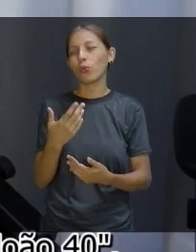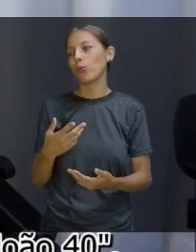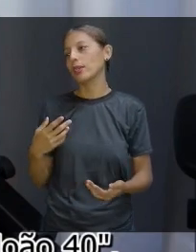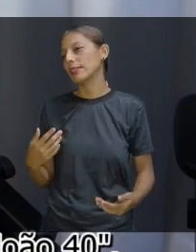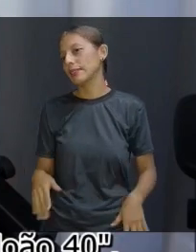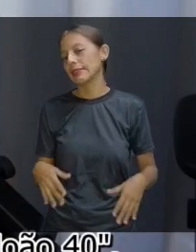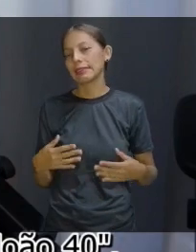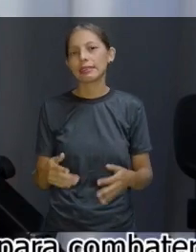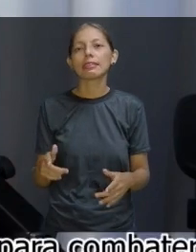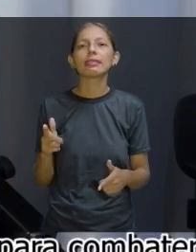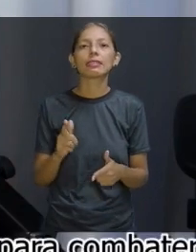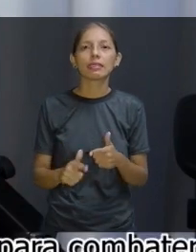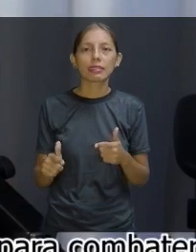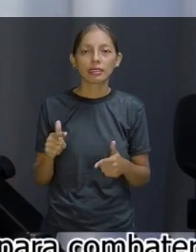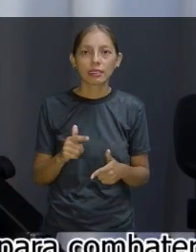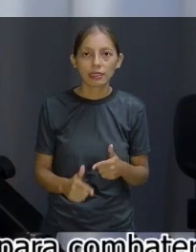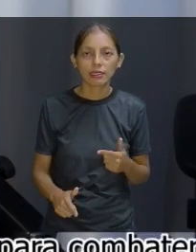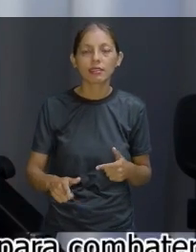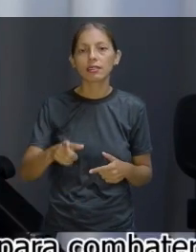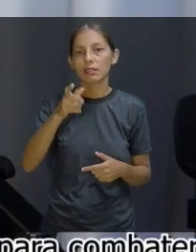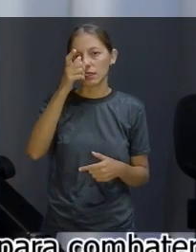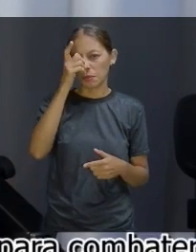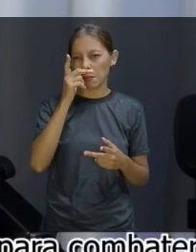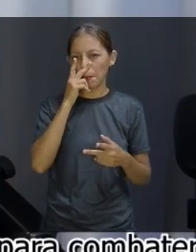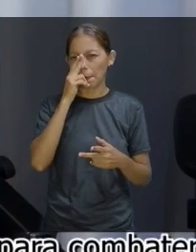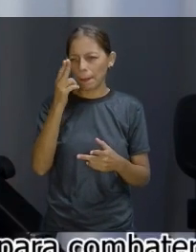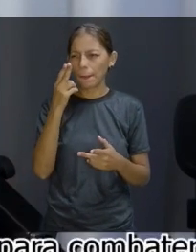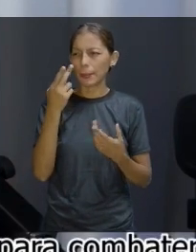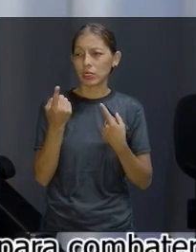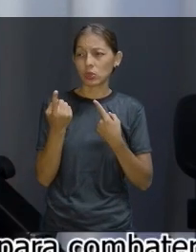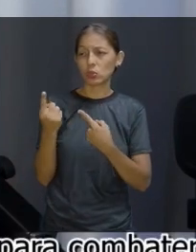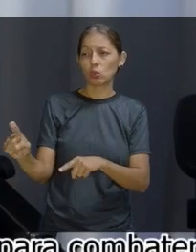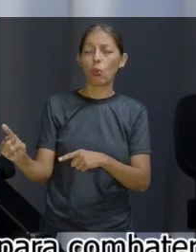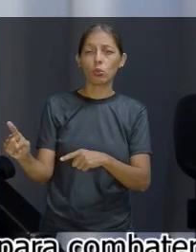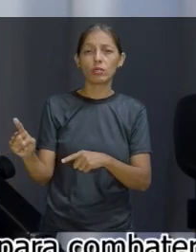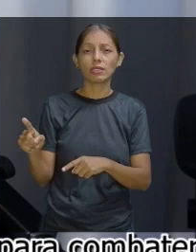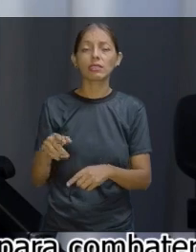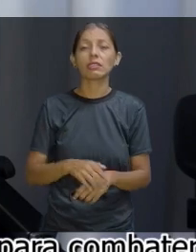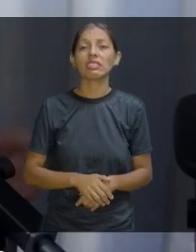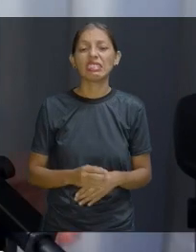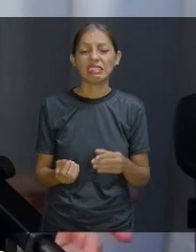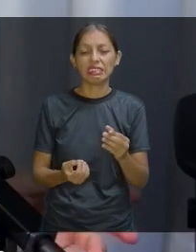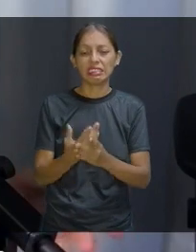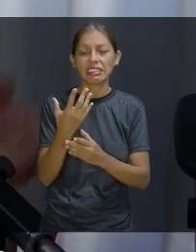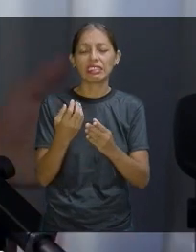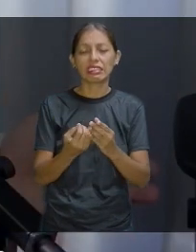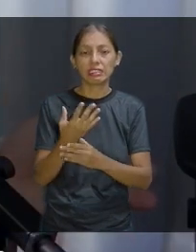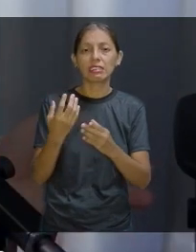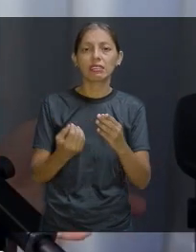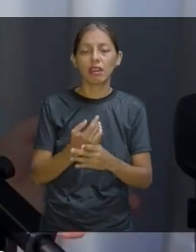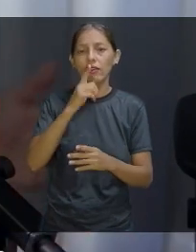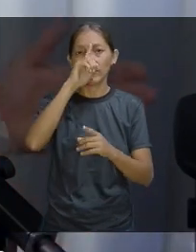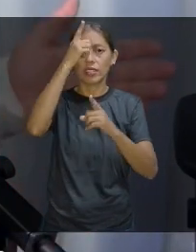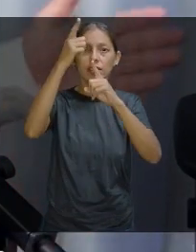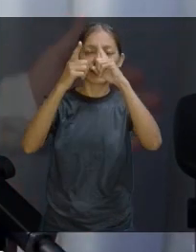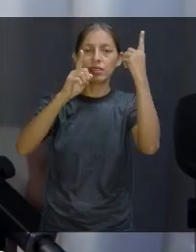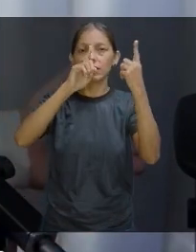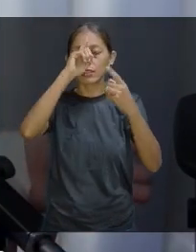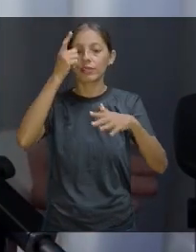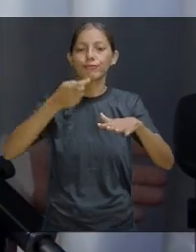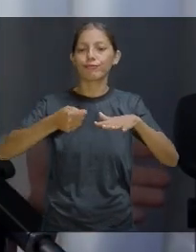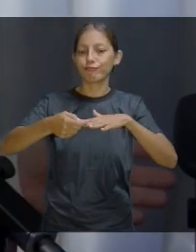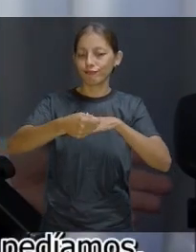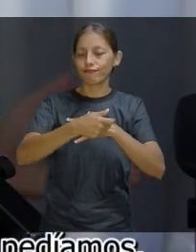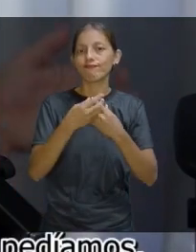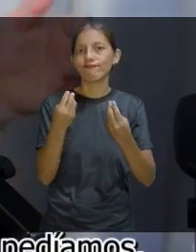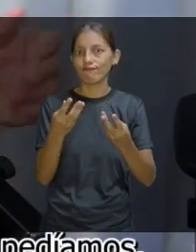no João 40. E a Justiça Eleitoral teve um trabalho enorme naquela época para combater esse tipo de informação através dos